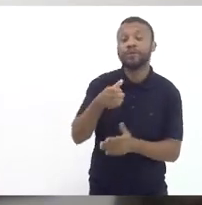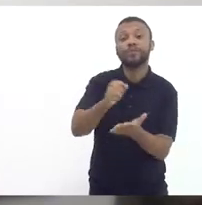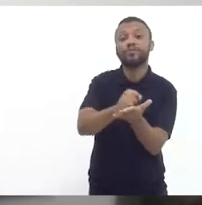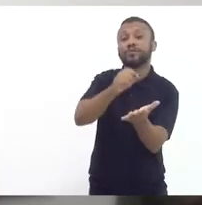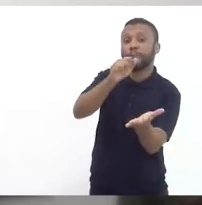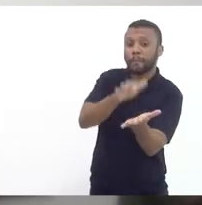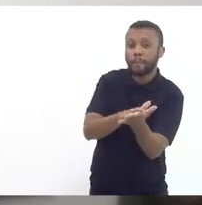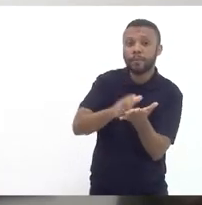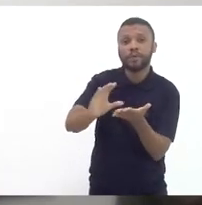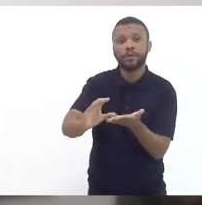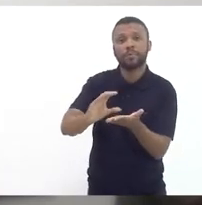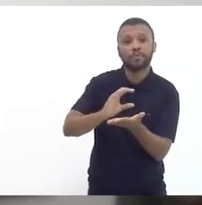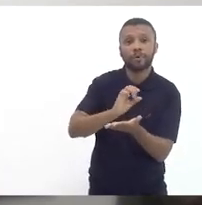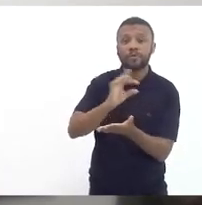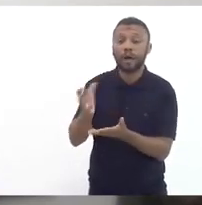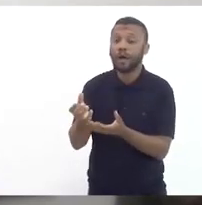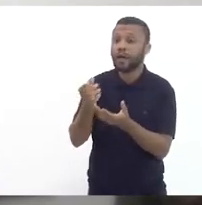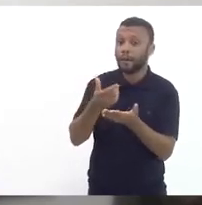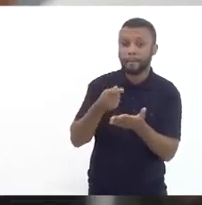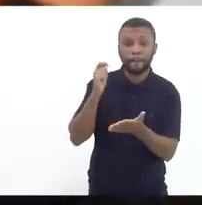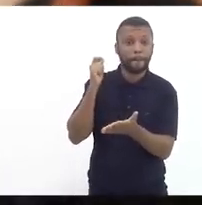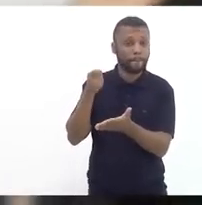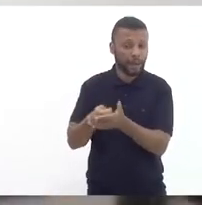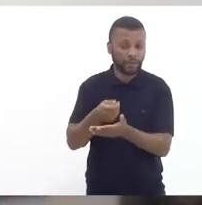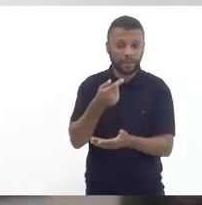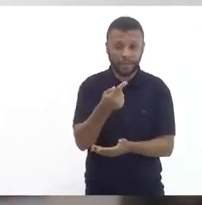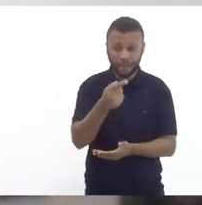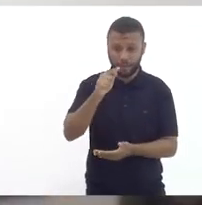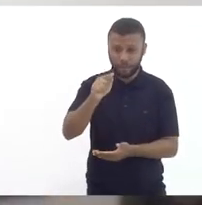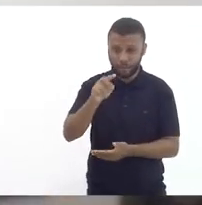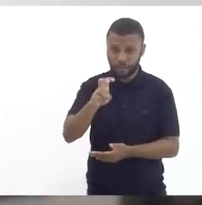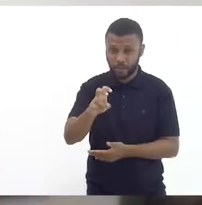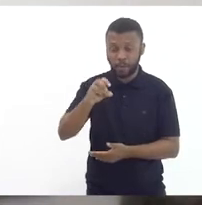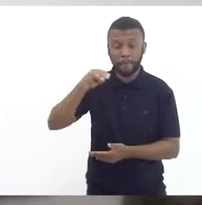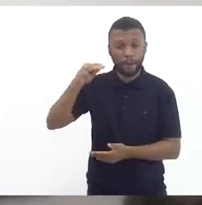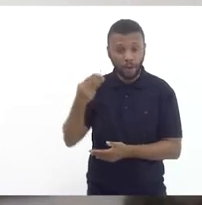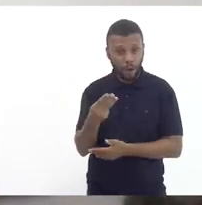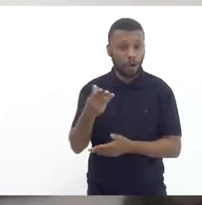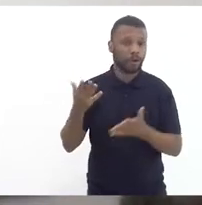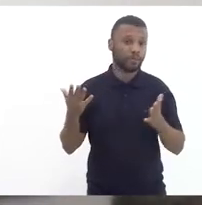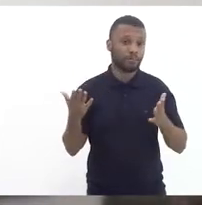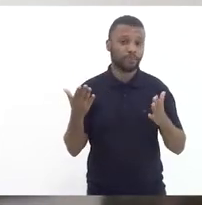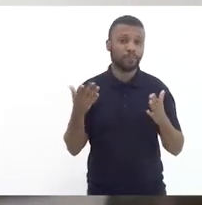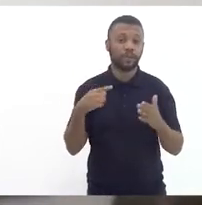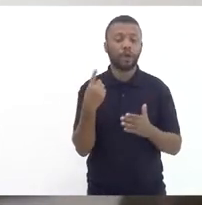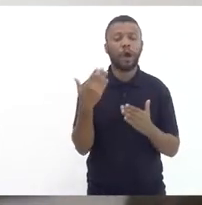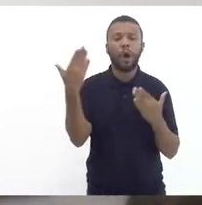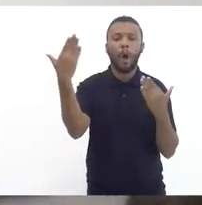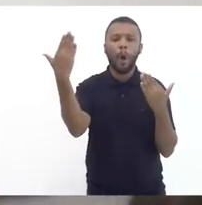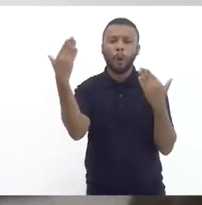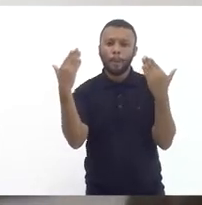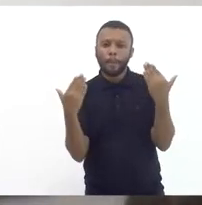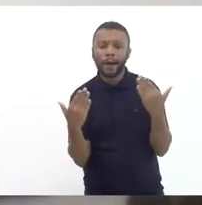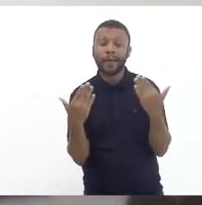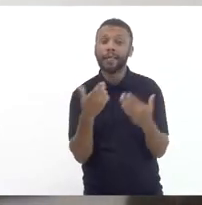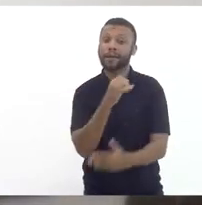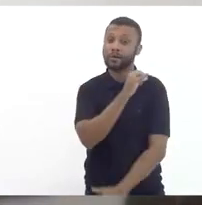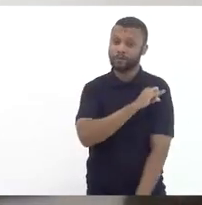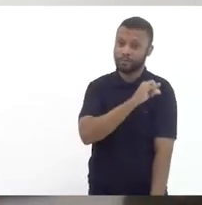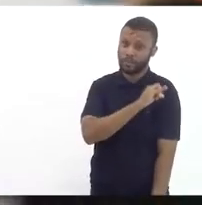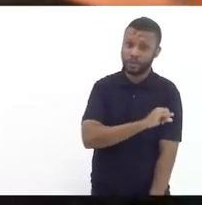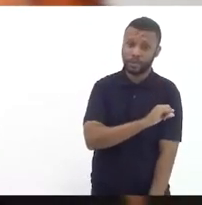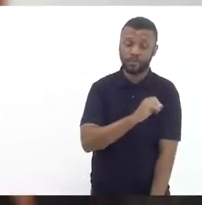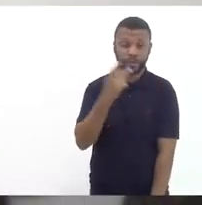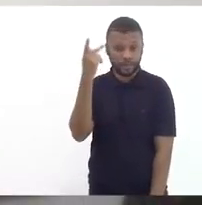recebeu 7,5 milhões foram pagos. E, quando a gente compara o Estado do Rio de Janeiro com o Estado de São Paulo, a única coisa